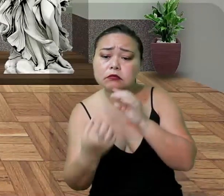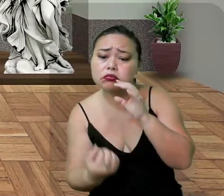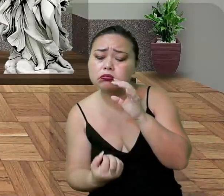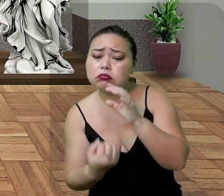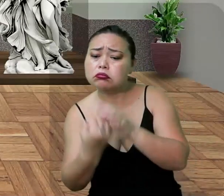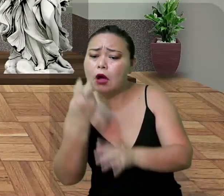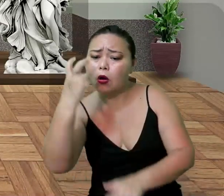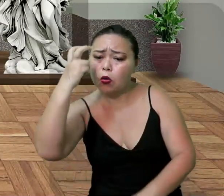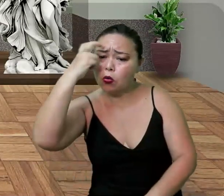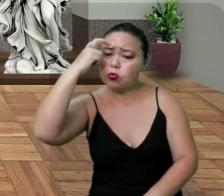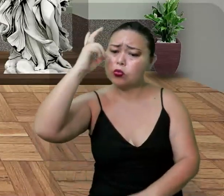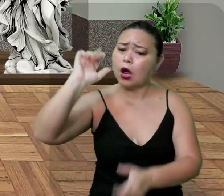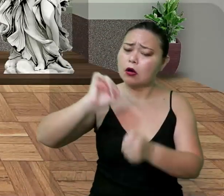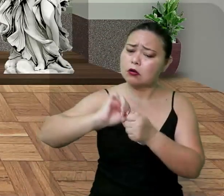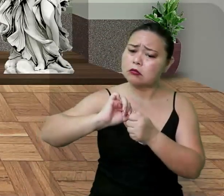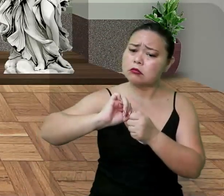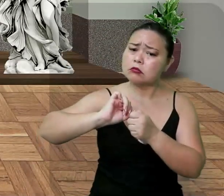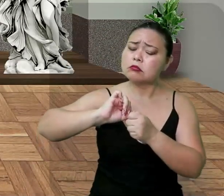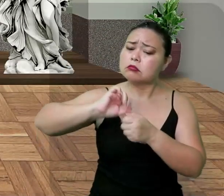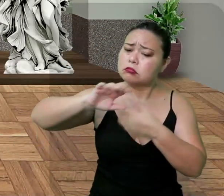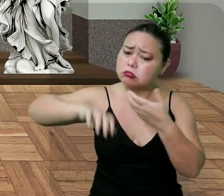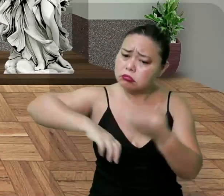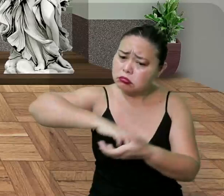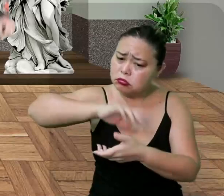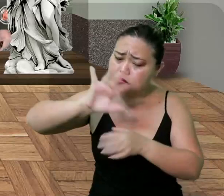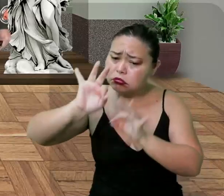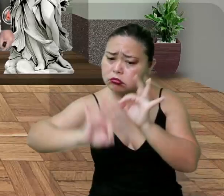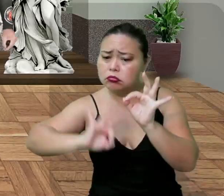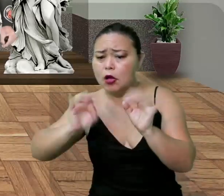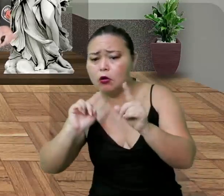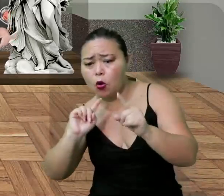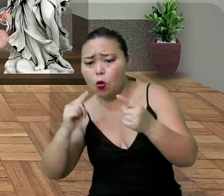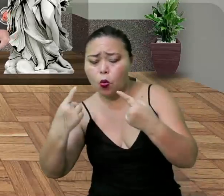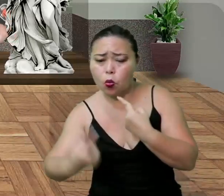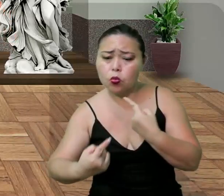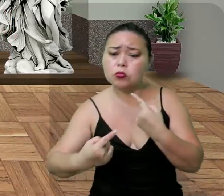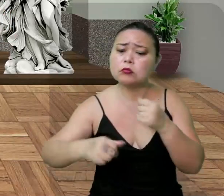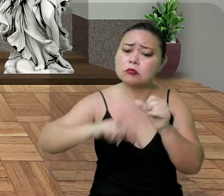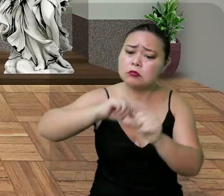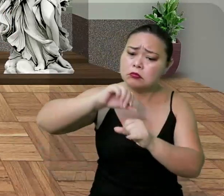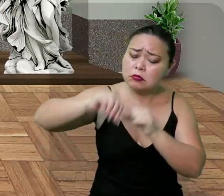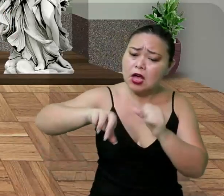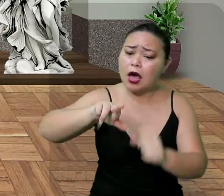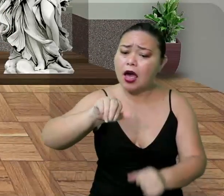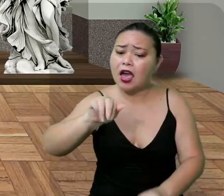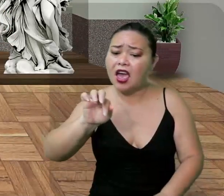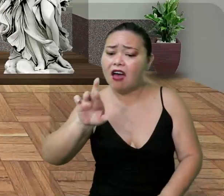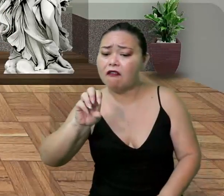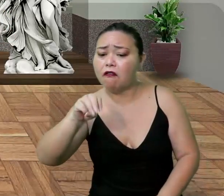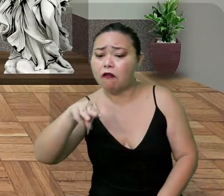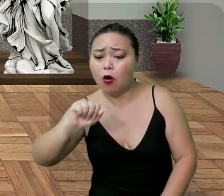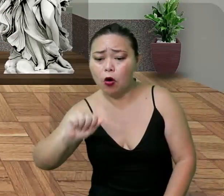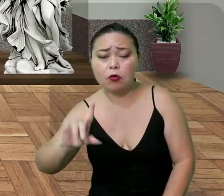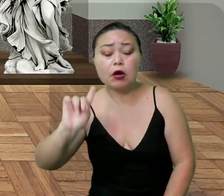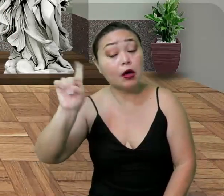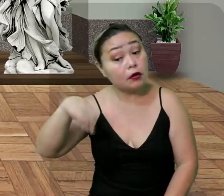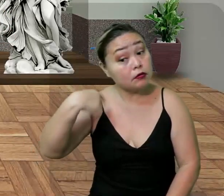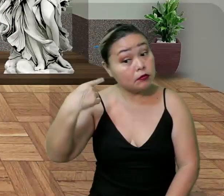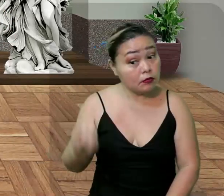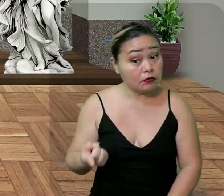renascimento cultural. Vai haver a reforma e contra-reforma. Meu, é por isso